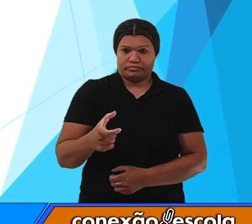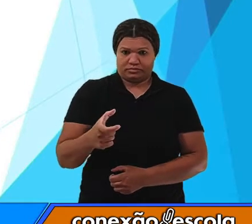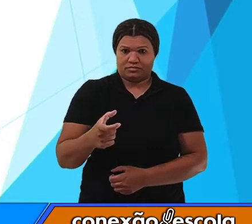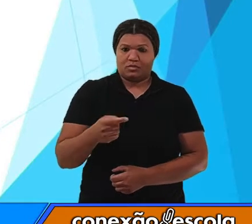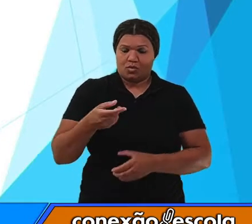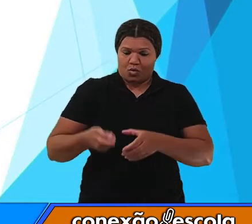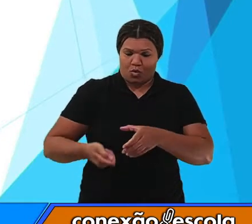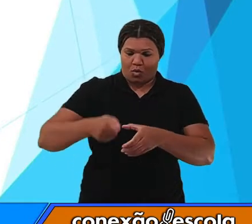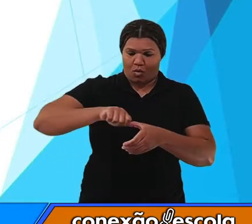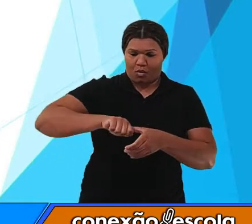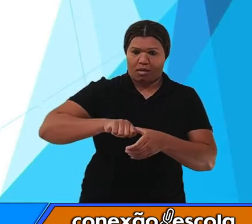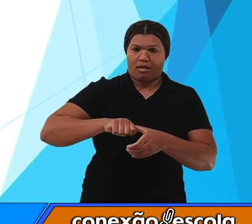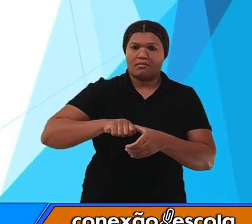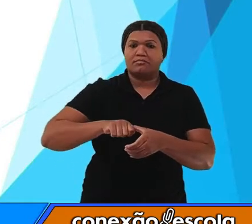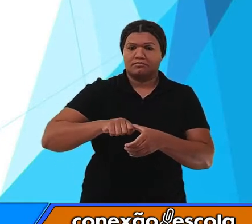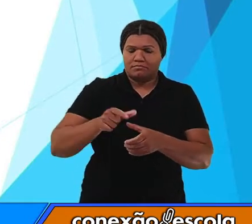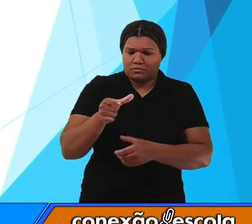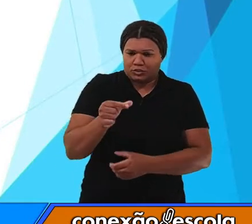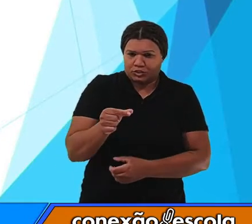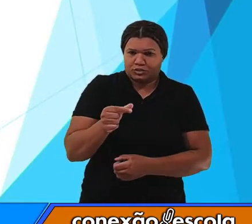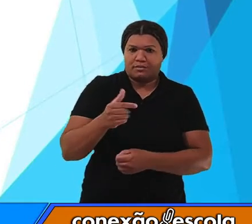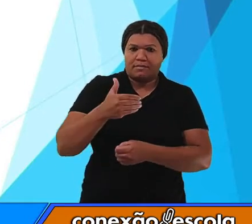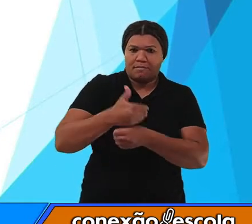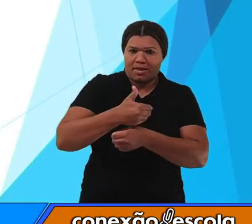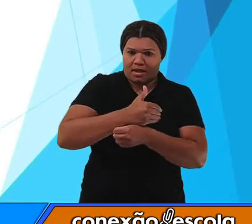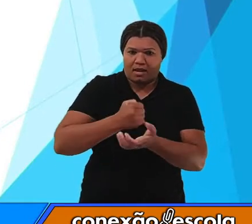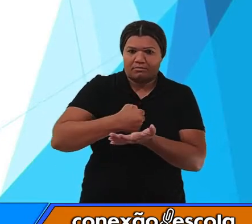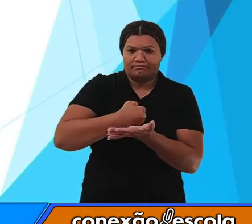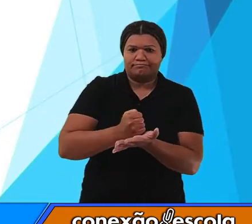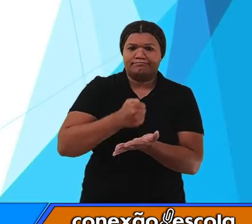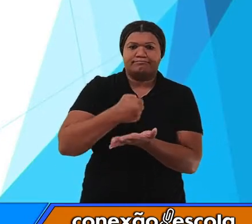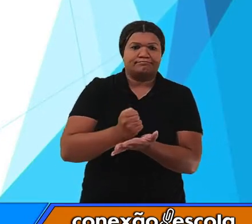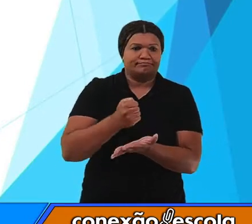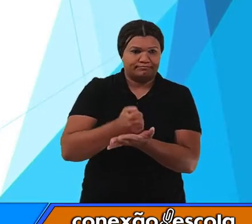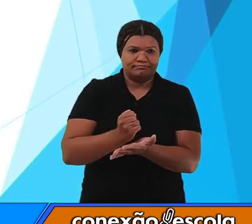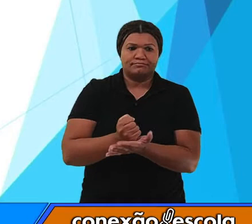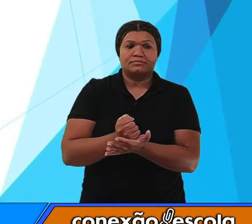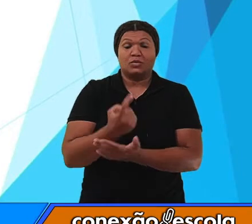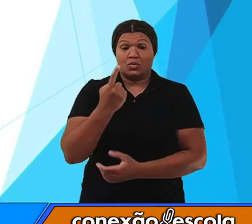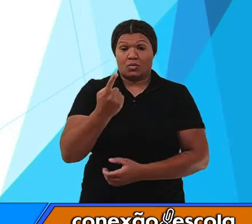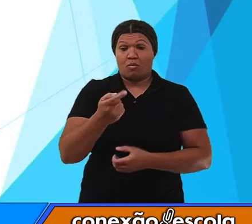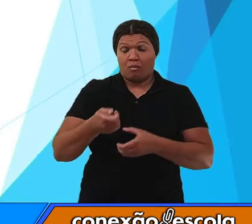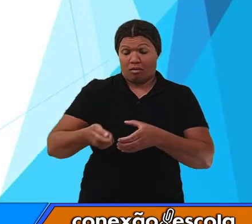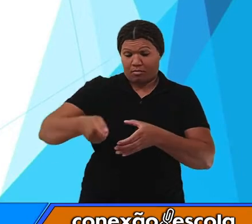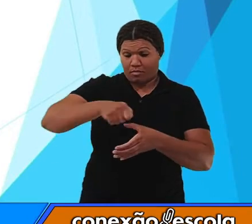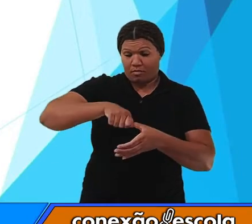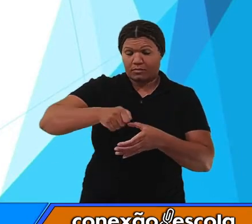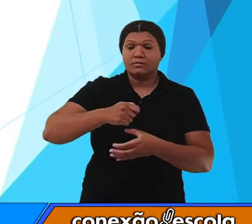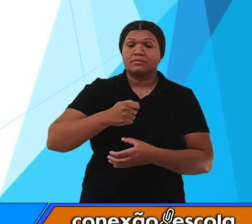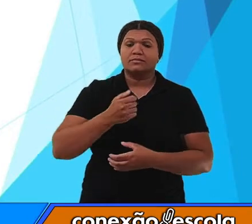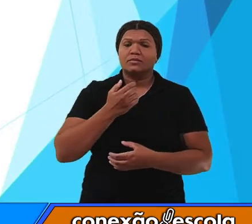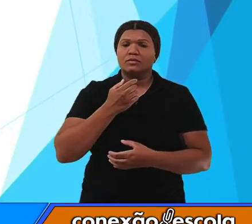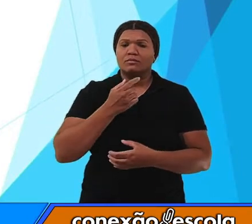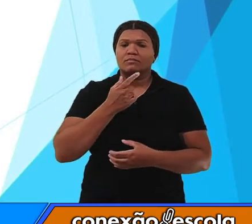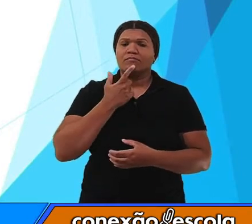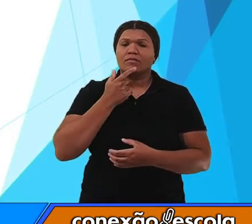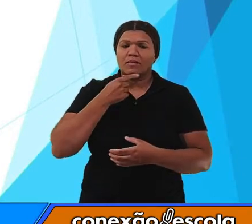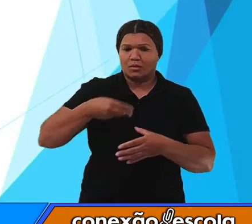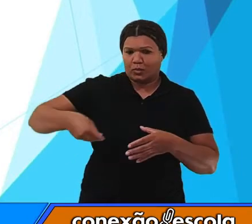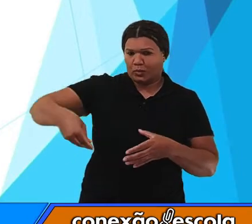alho picado, 1 colher de sobremesa de colorau,